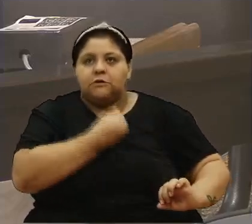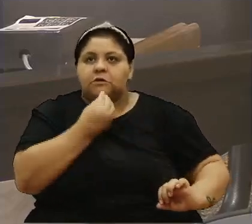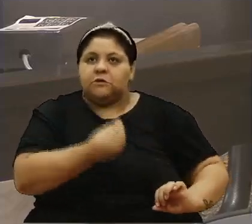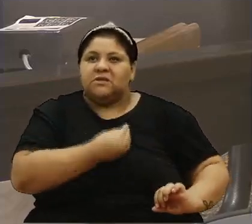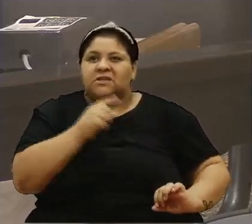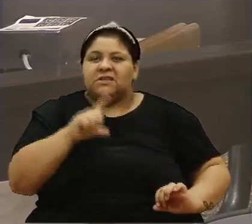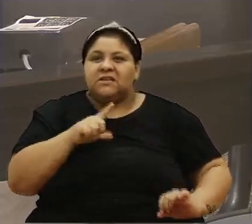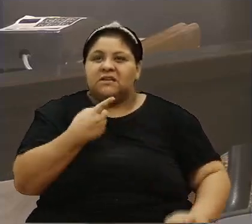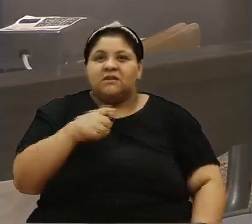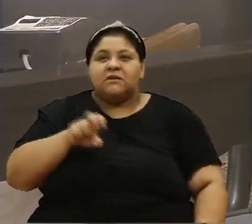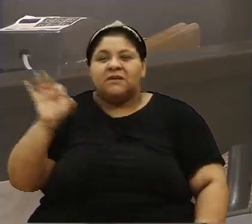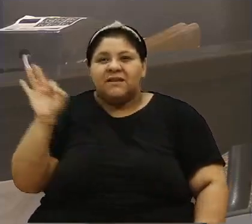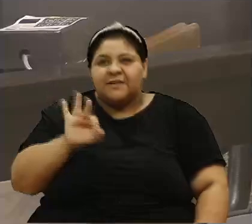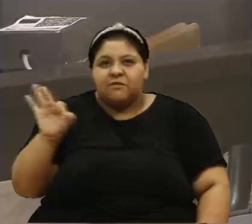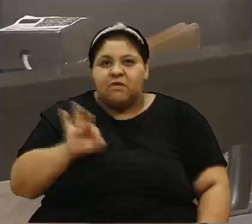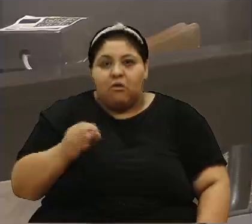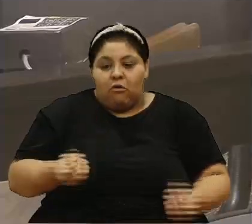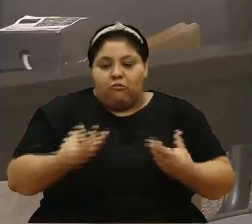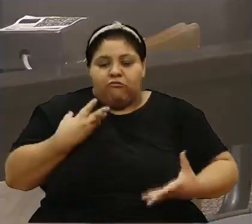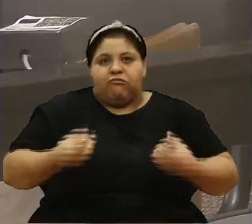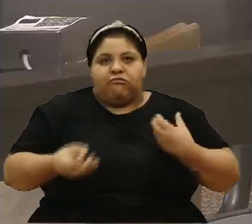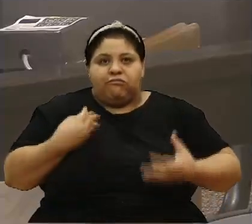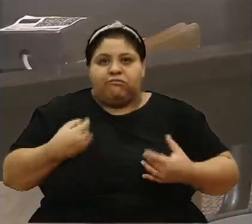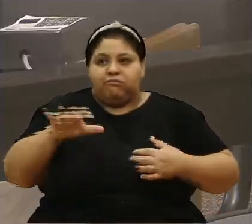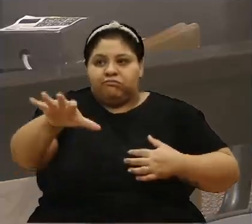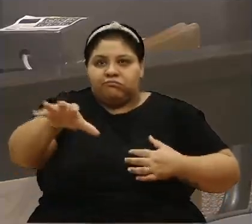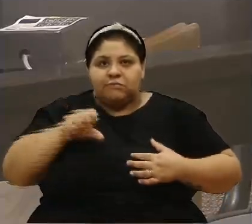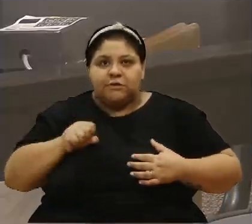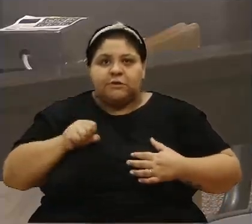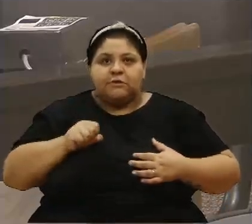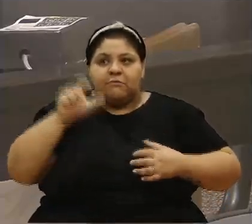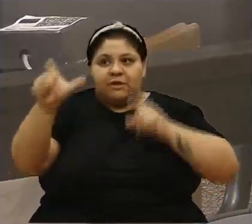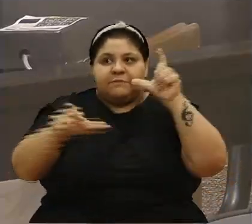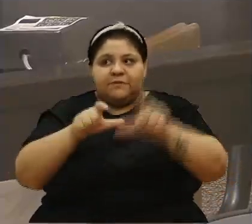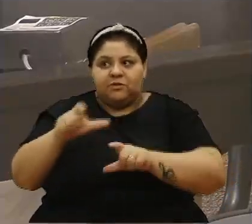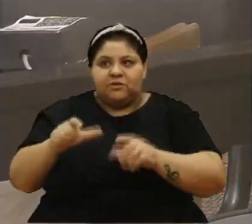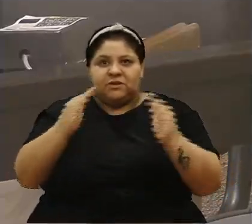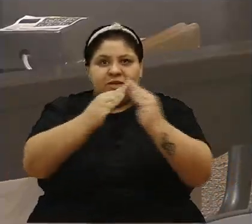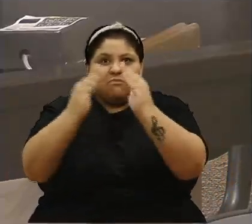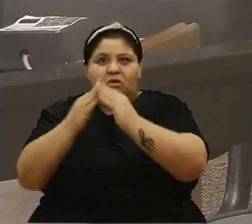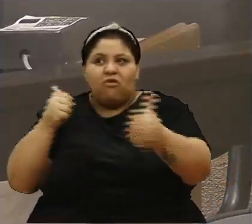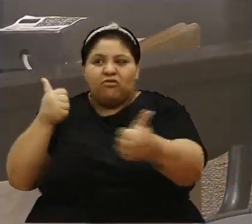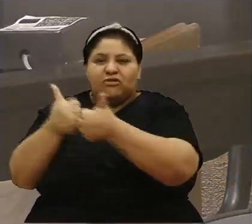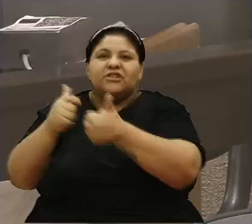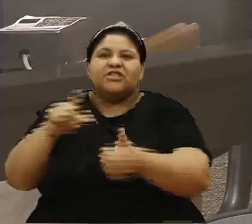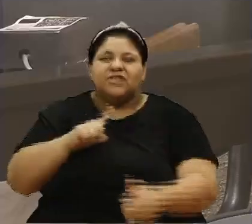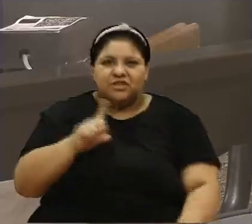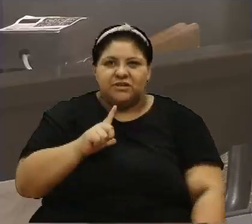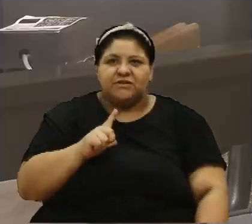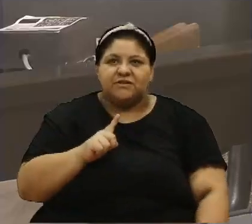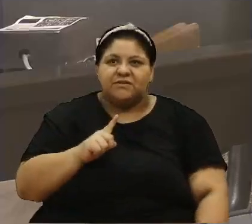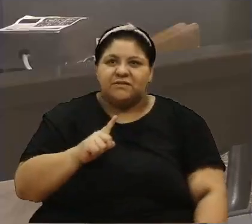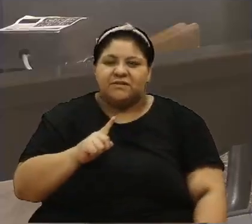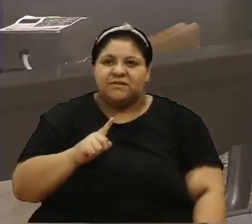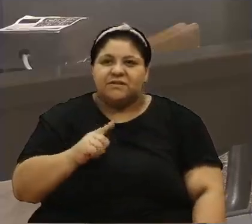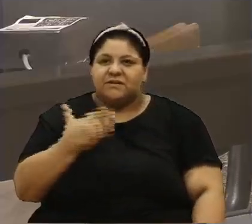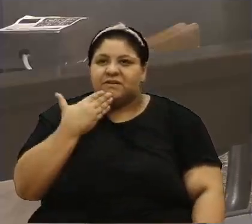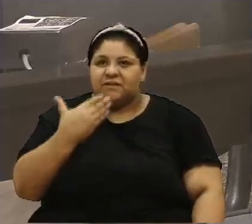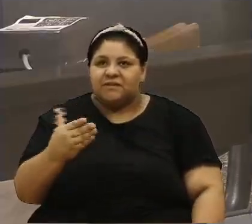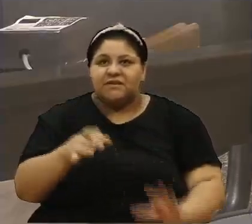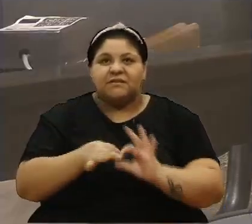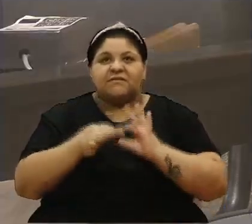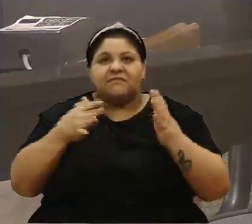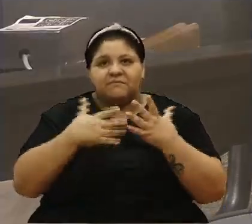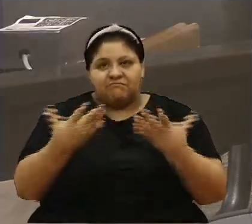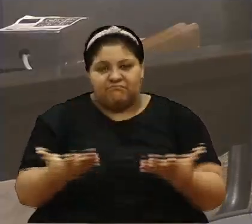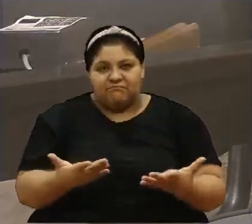cerca de 15% do corpo queimado, foi socorrida por vizinhos. Então, ele tinha recorrido da sentença em liberdade,